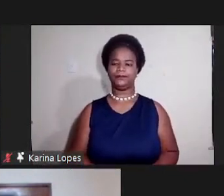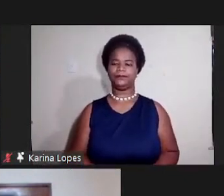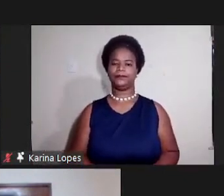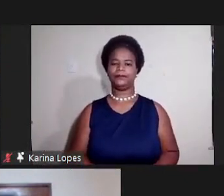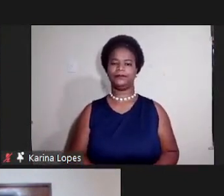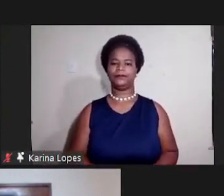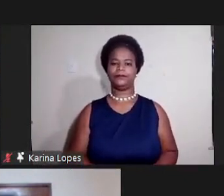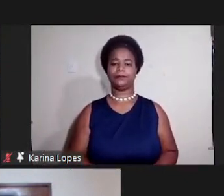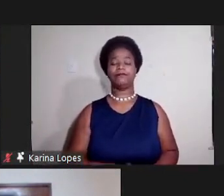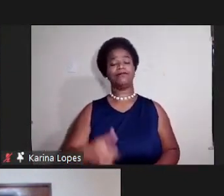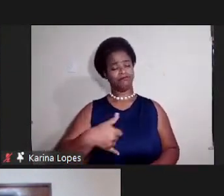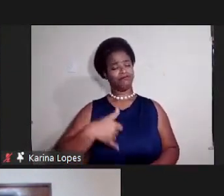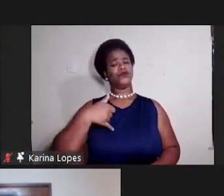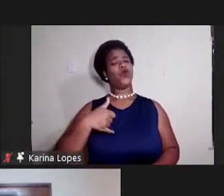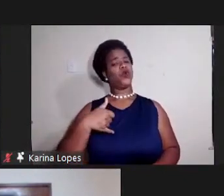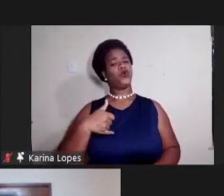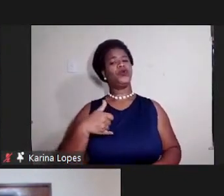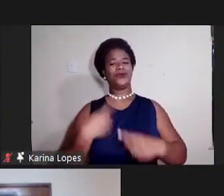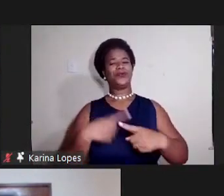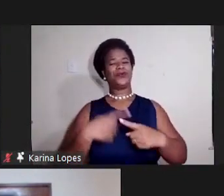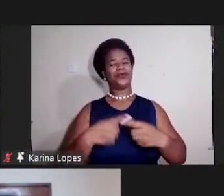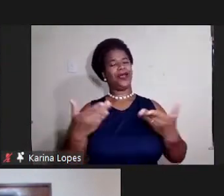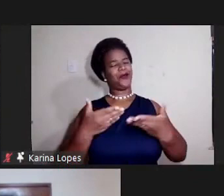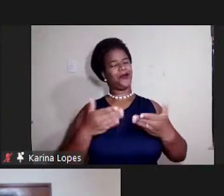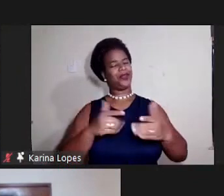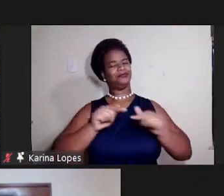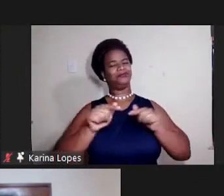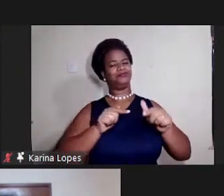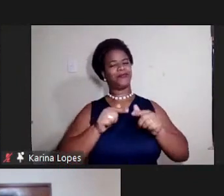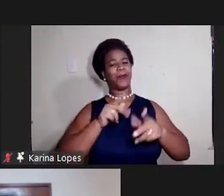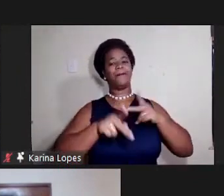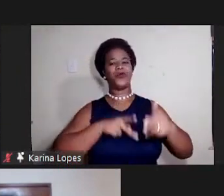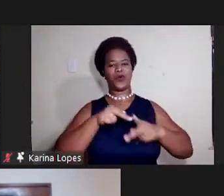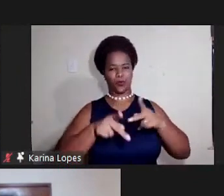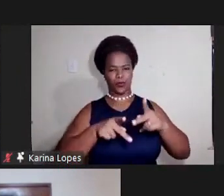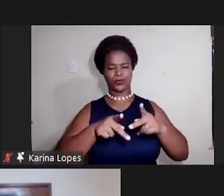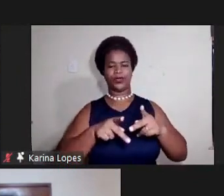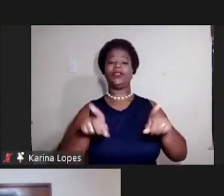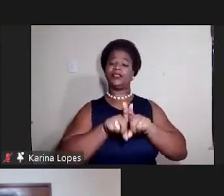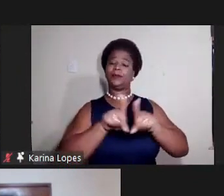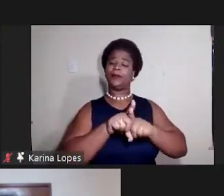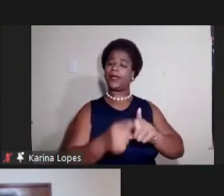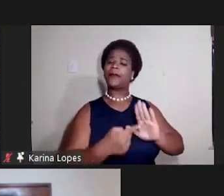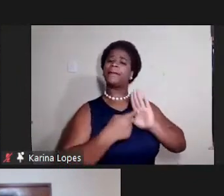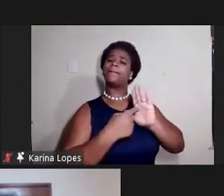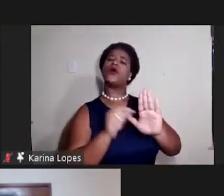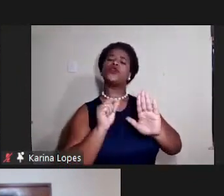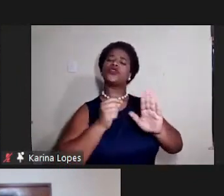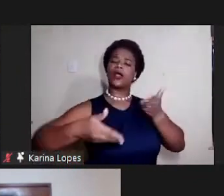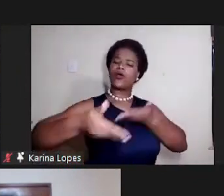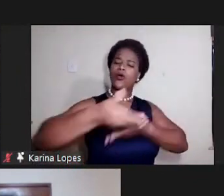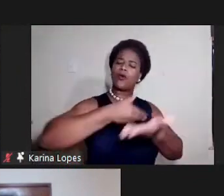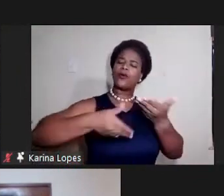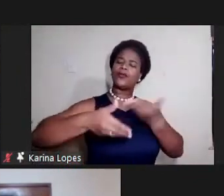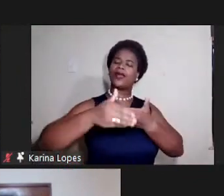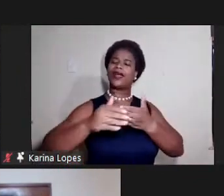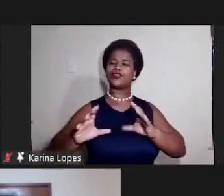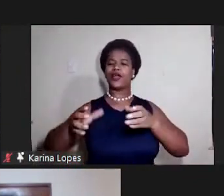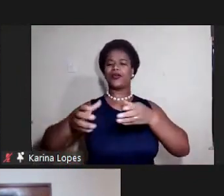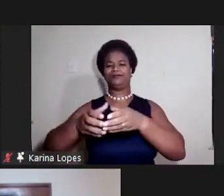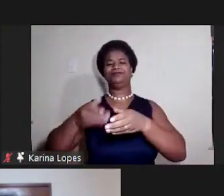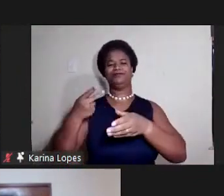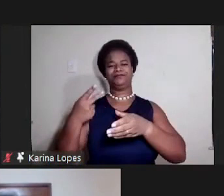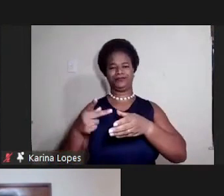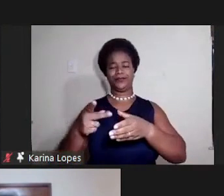Orgulha-se de seu lugar como servidor público, ressalta a mediação com a sua comunidade de origem e o incentivo constante